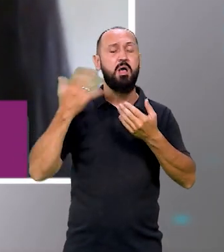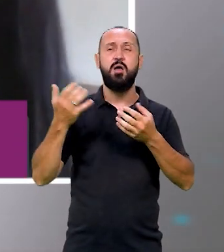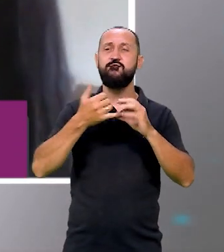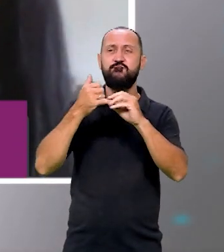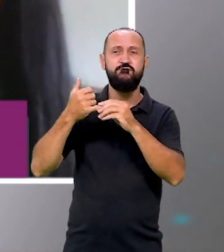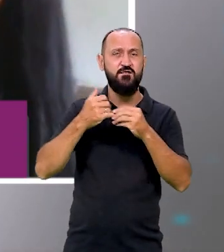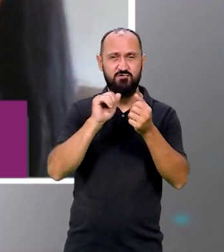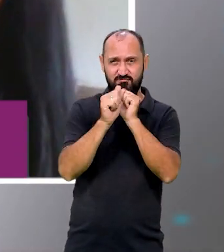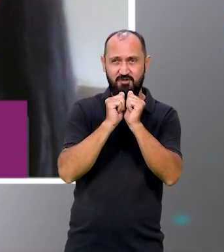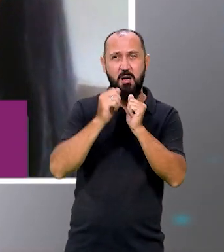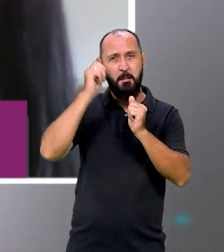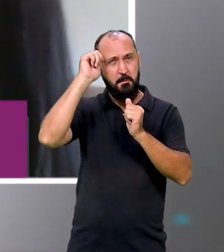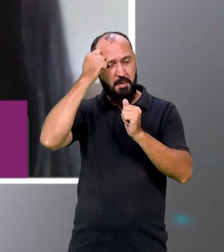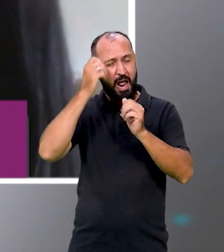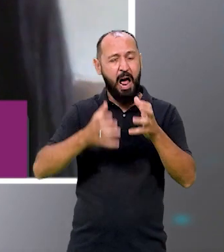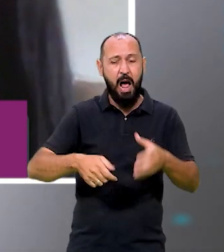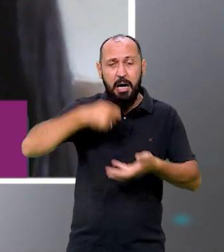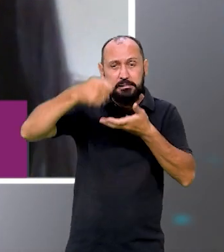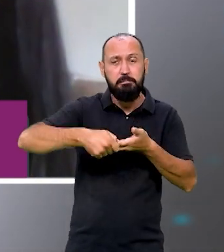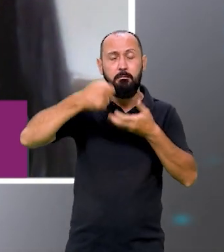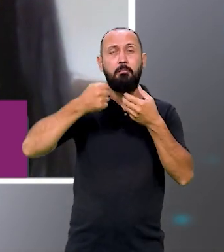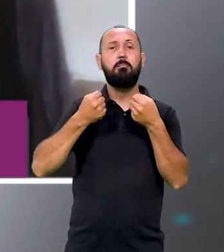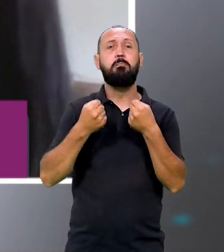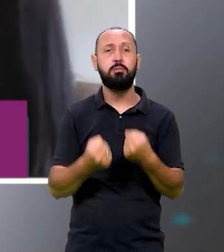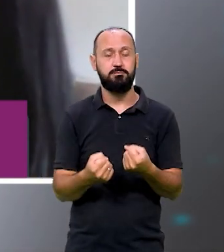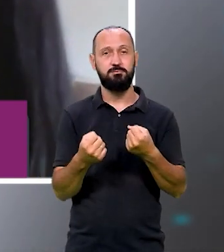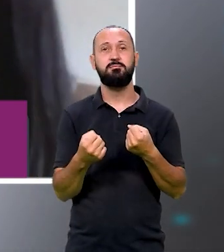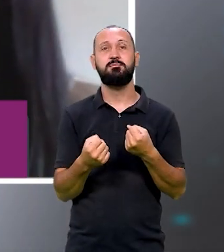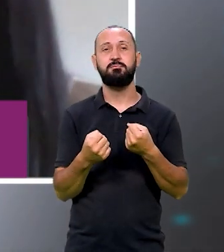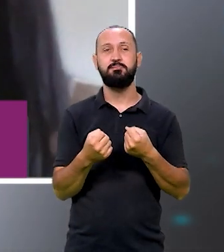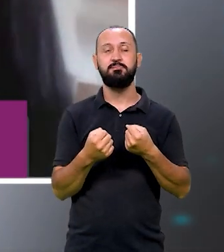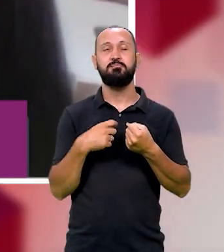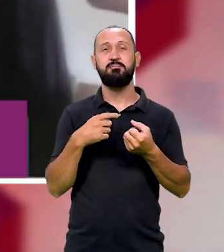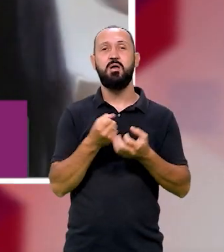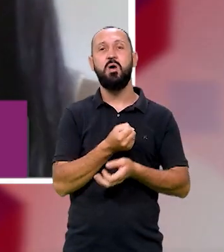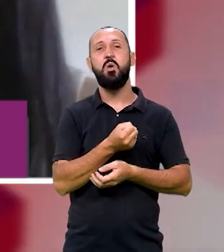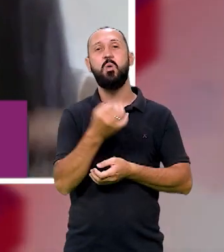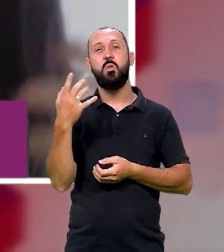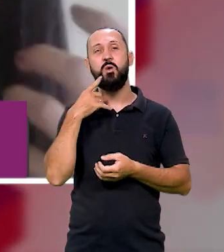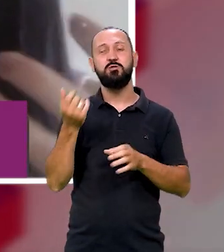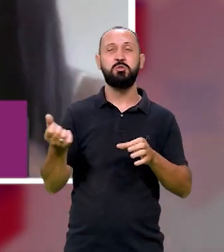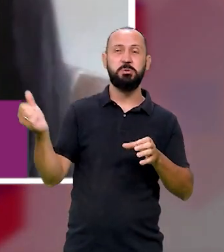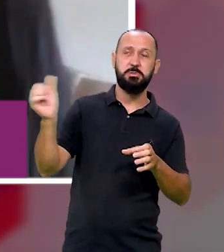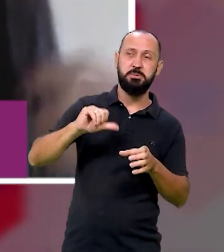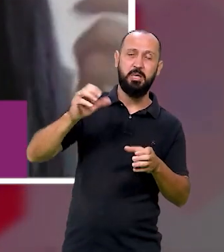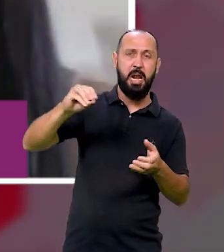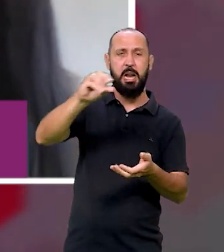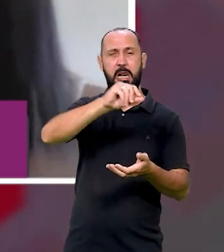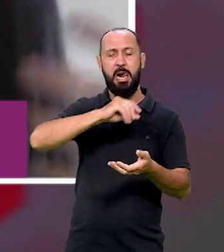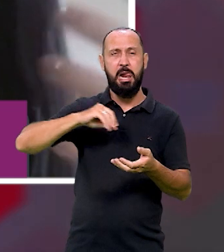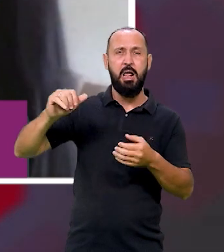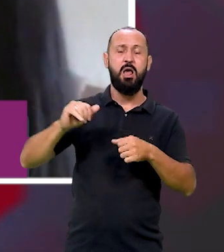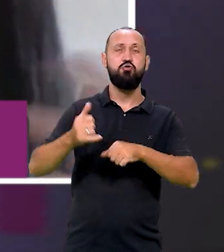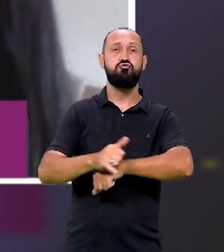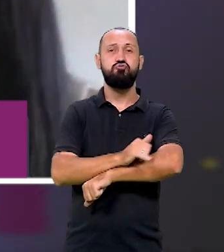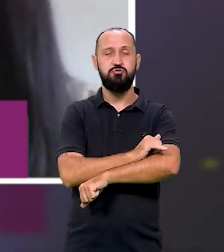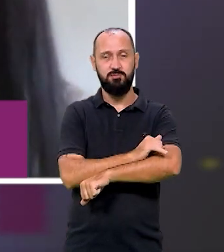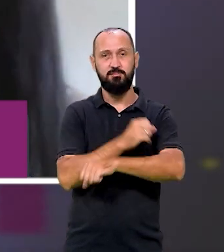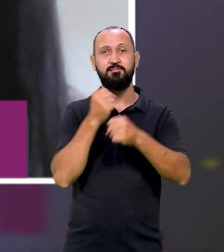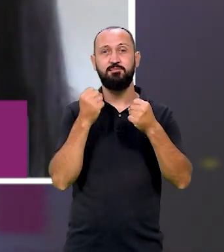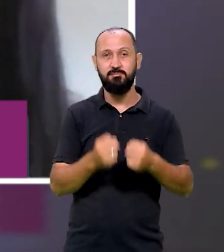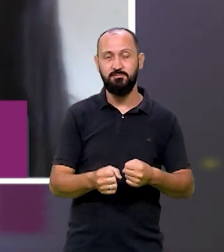excesso, feijoadas, né? Por quê? São comidas, como você disse, tem uma quantidade de condimento, de tempero, né, de